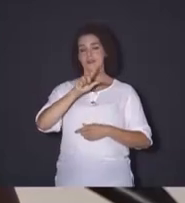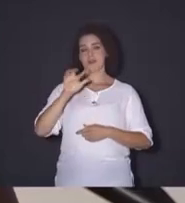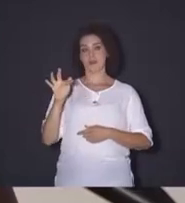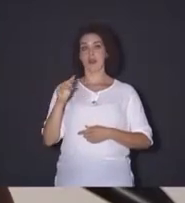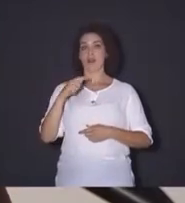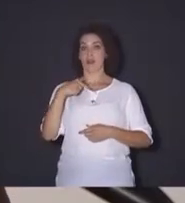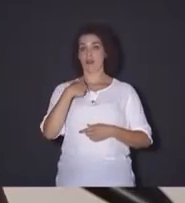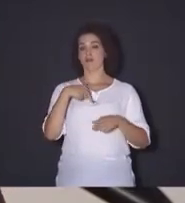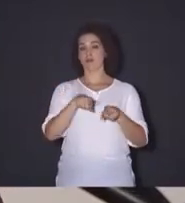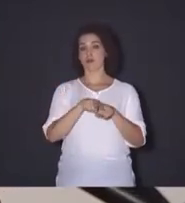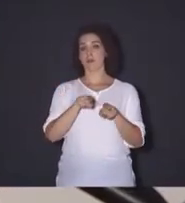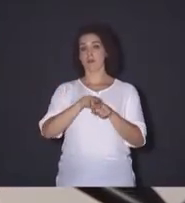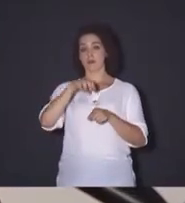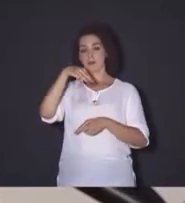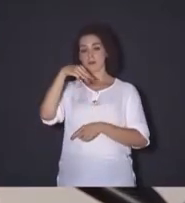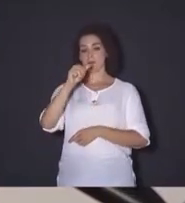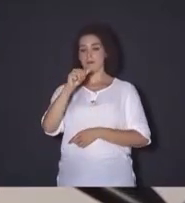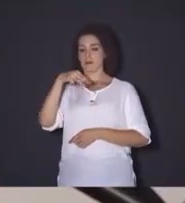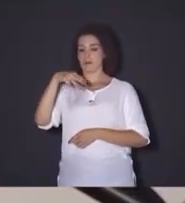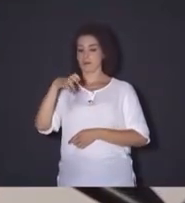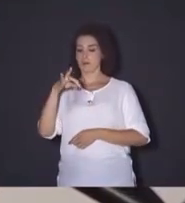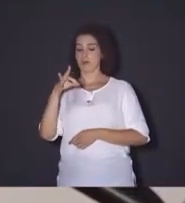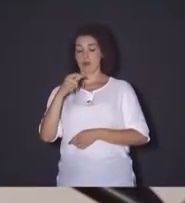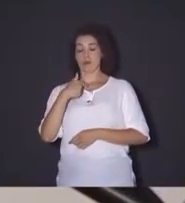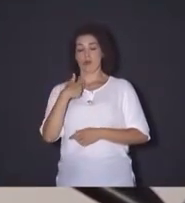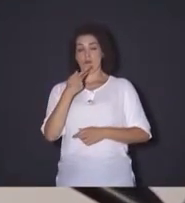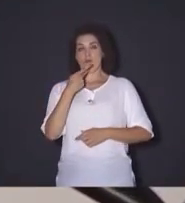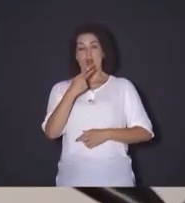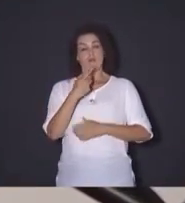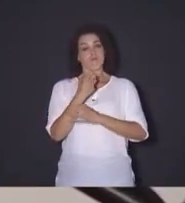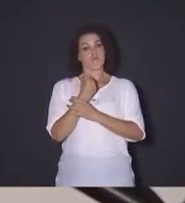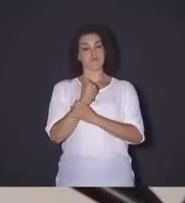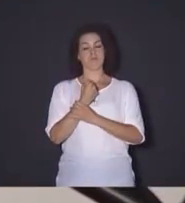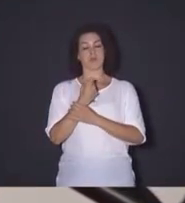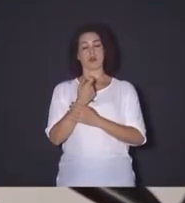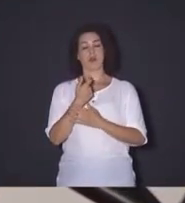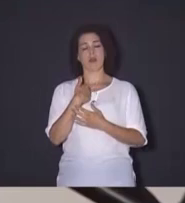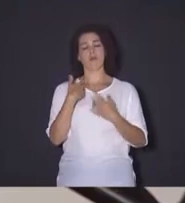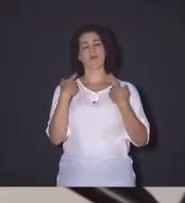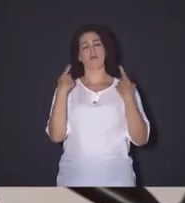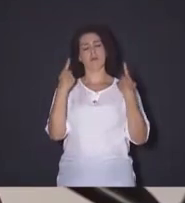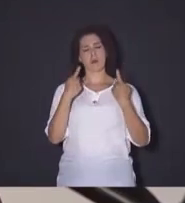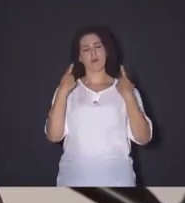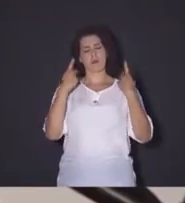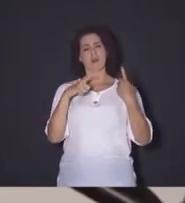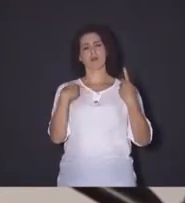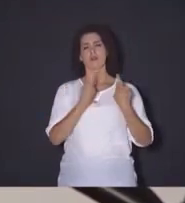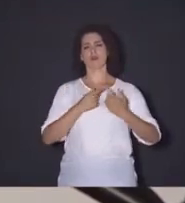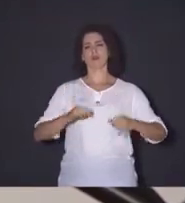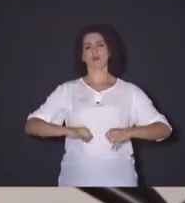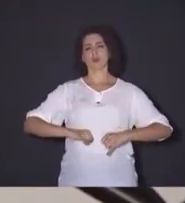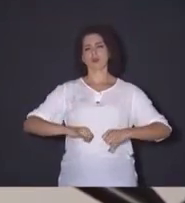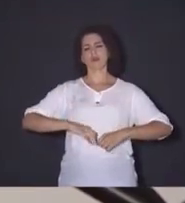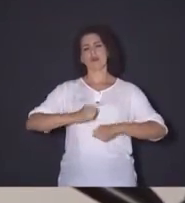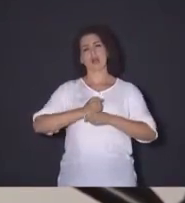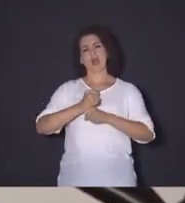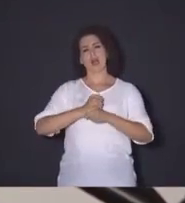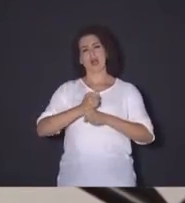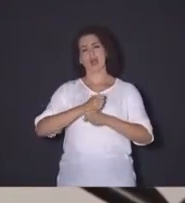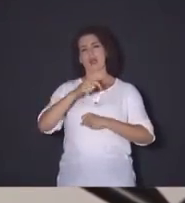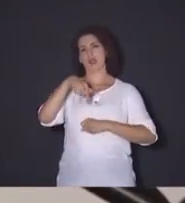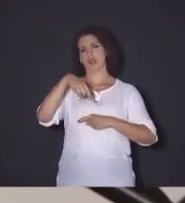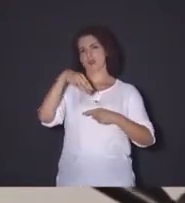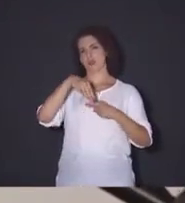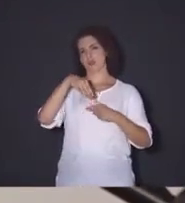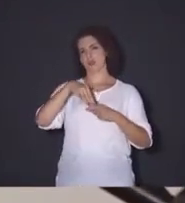falo isso como passar segurança e é uma preocupação que a gente vem sofrendo durante esses anos aqui no município vem crescendo